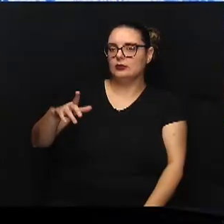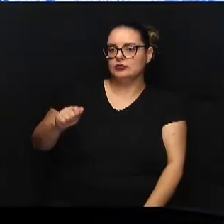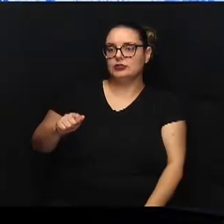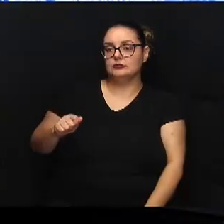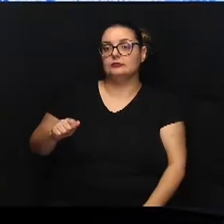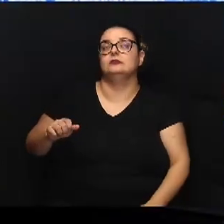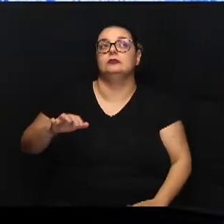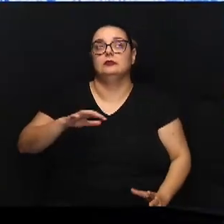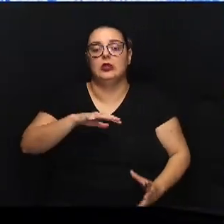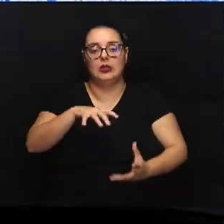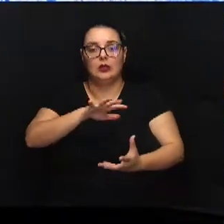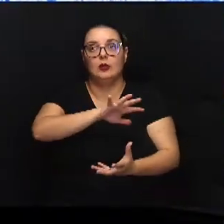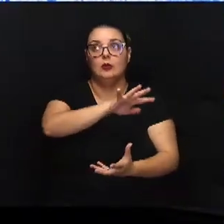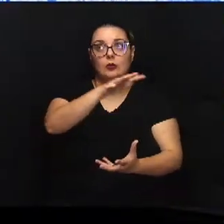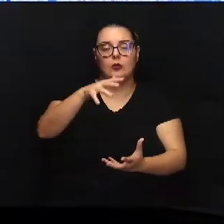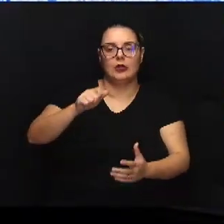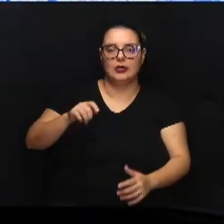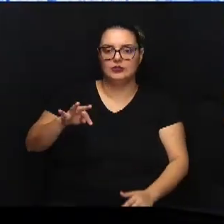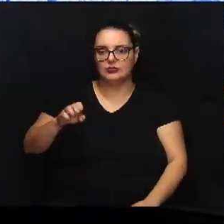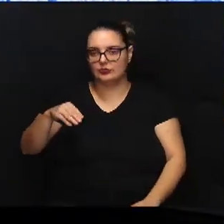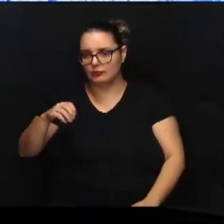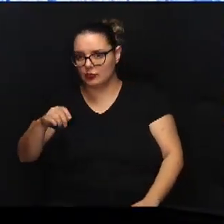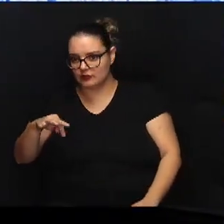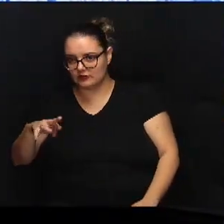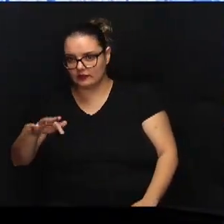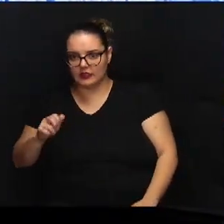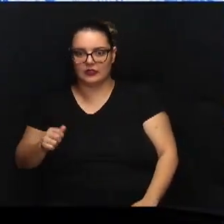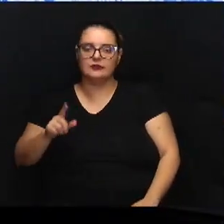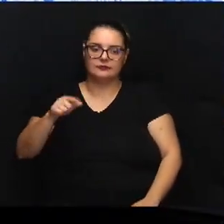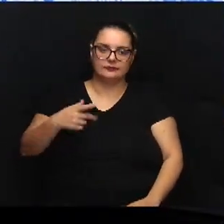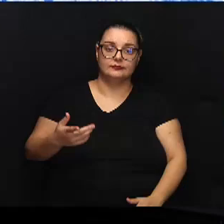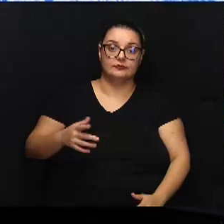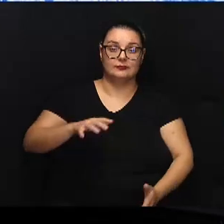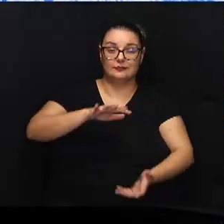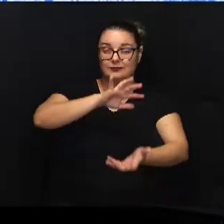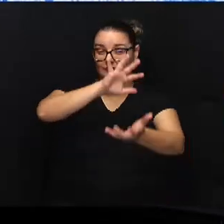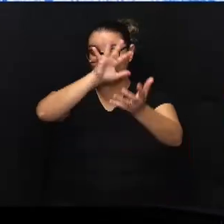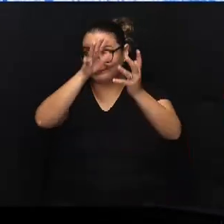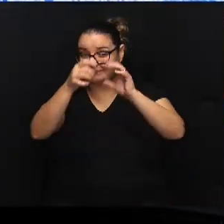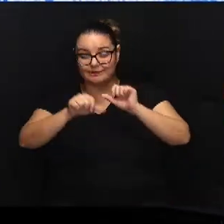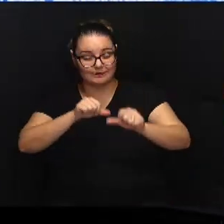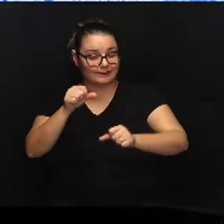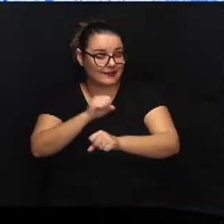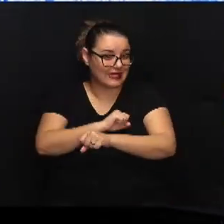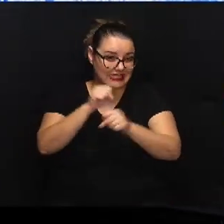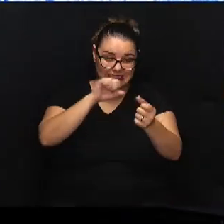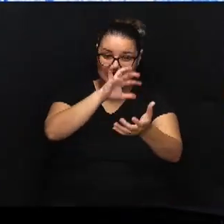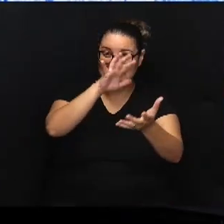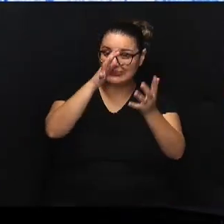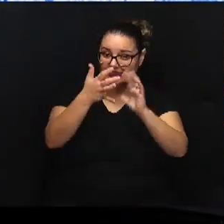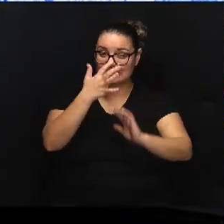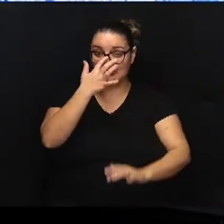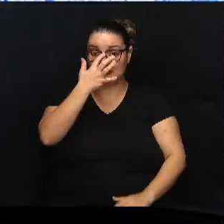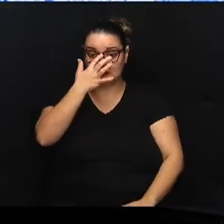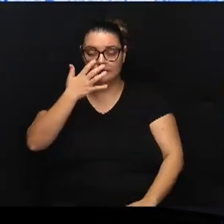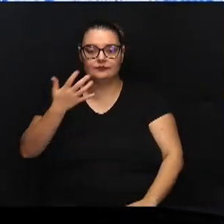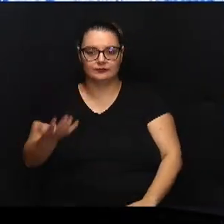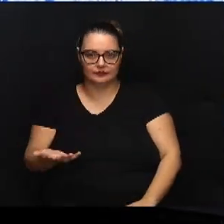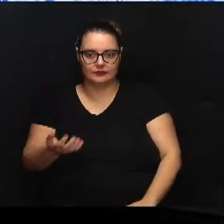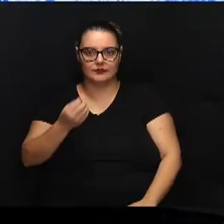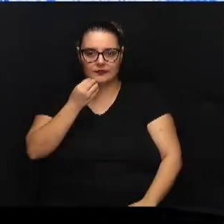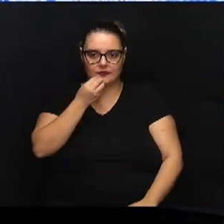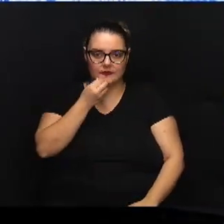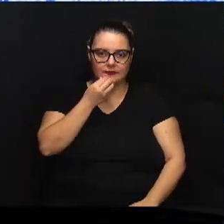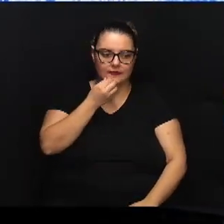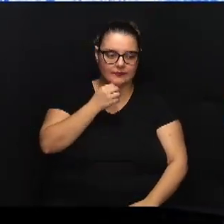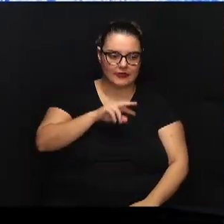a relevância da meteorologia. E nesse mundo de mudanças climáticas, de extremos climáticos, e de